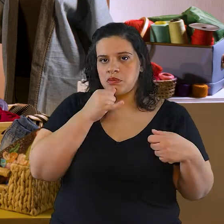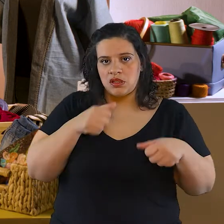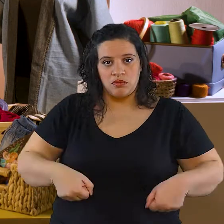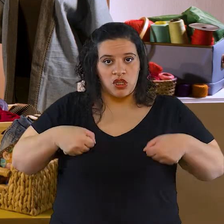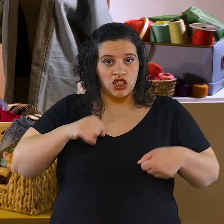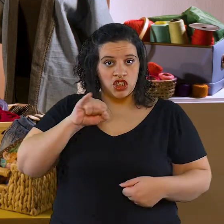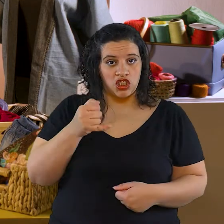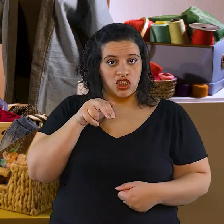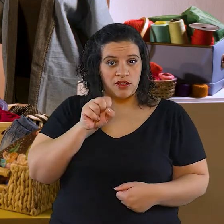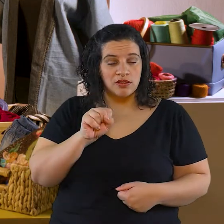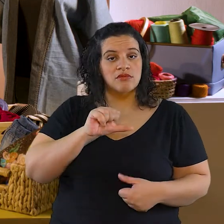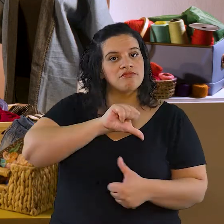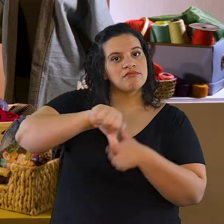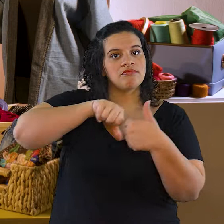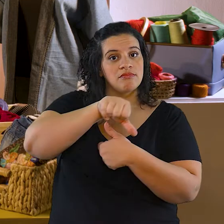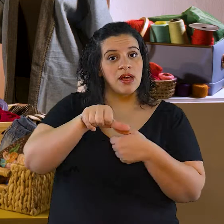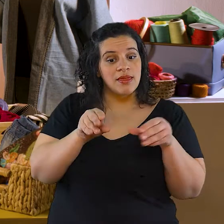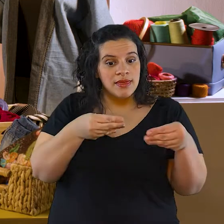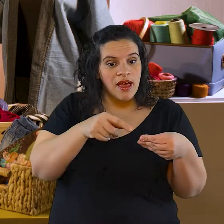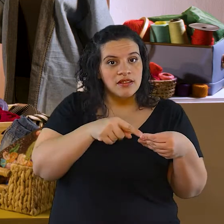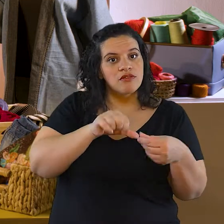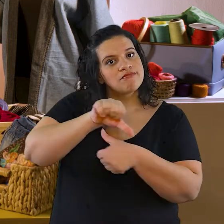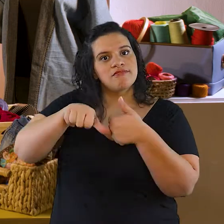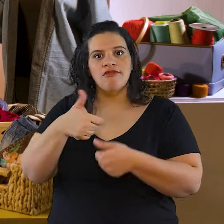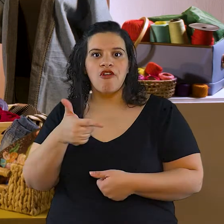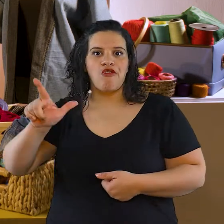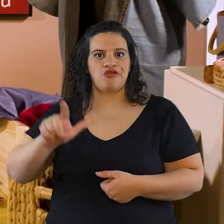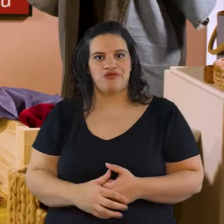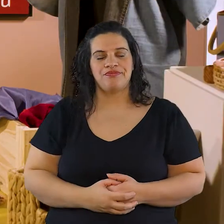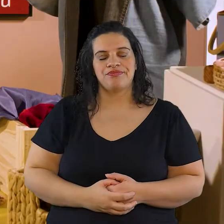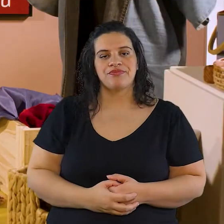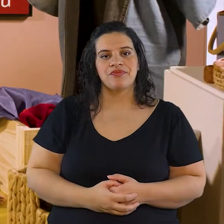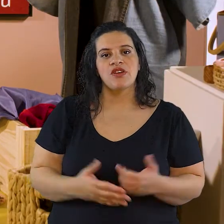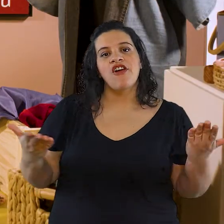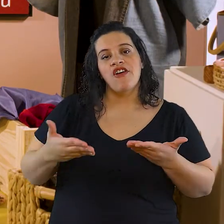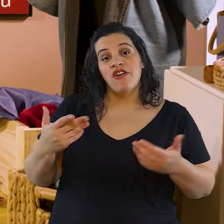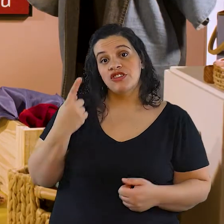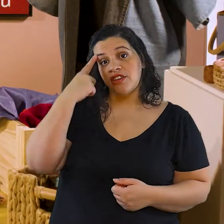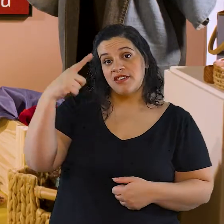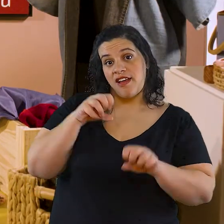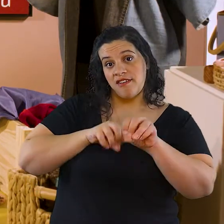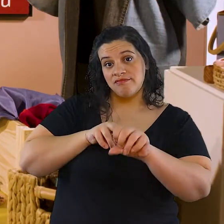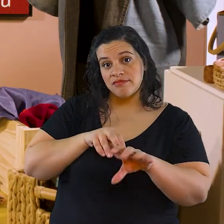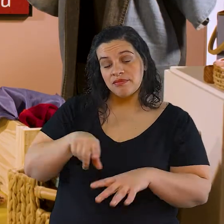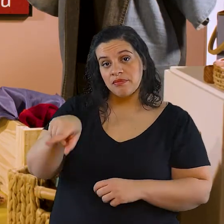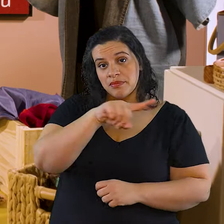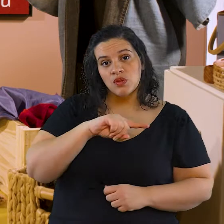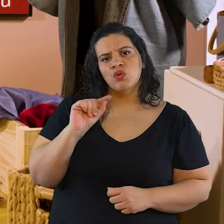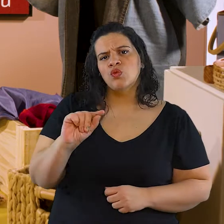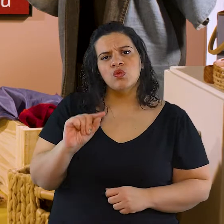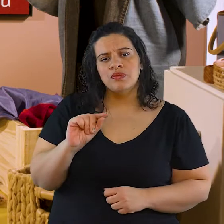por exemplo, essa calça jeans, e transformar com o tecido uma outra coisa. A ideia hoje, nessa